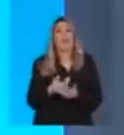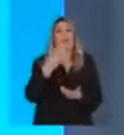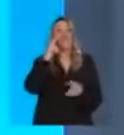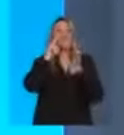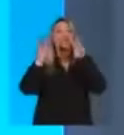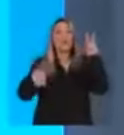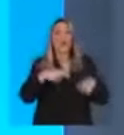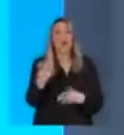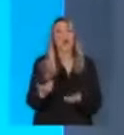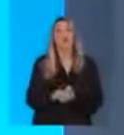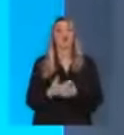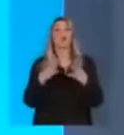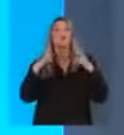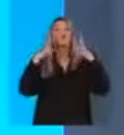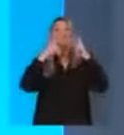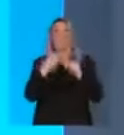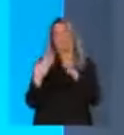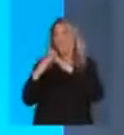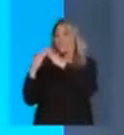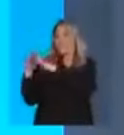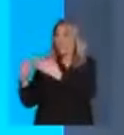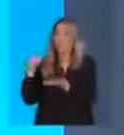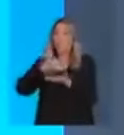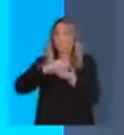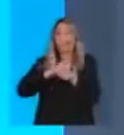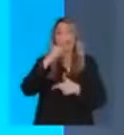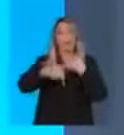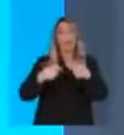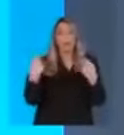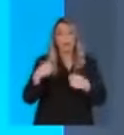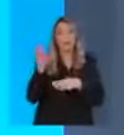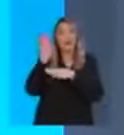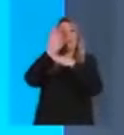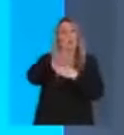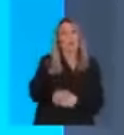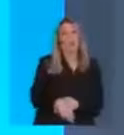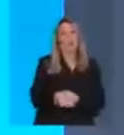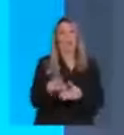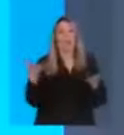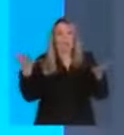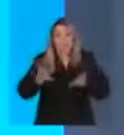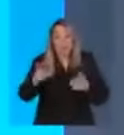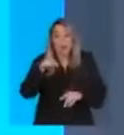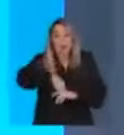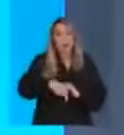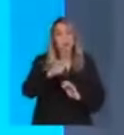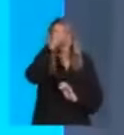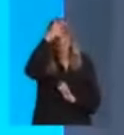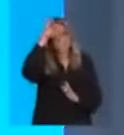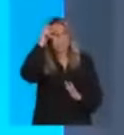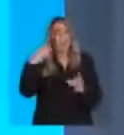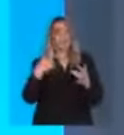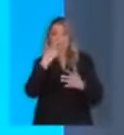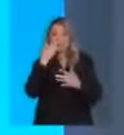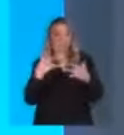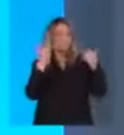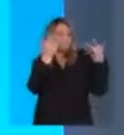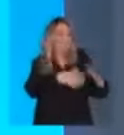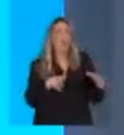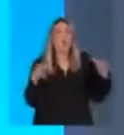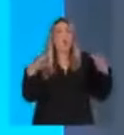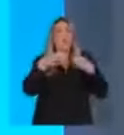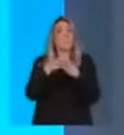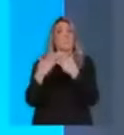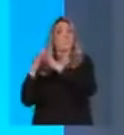cadeia de trabalho que as favelas já têm que precisam ser apoiadas pela atual prefeitura a potencialidade criativa das Comunidades e das